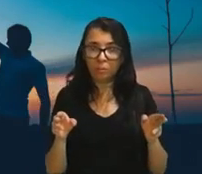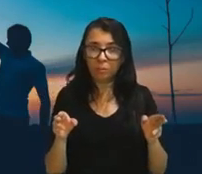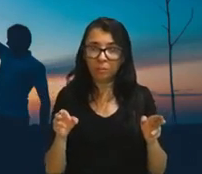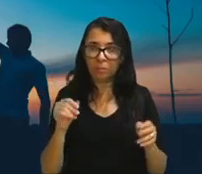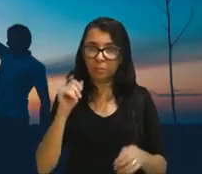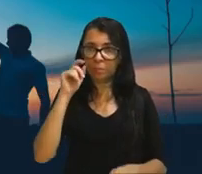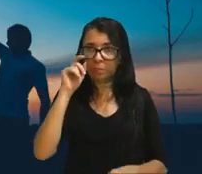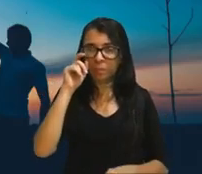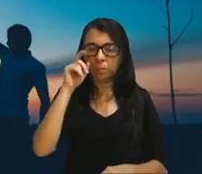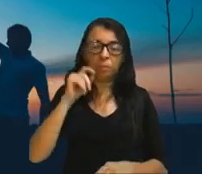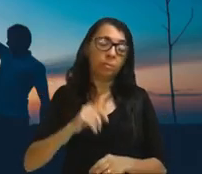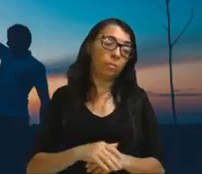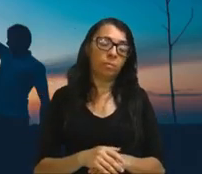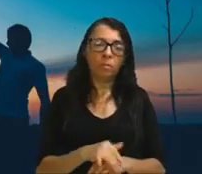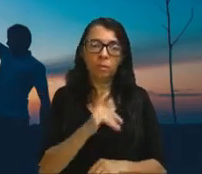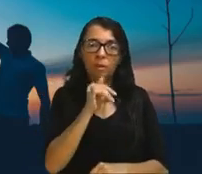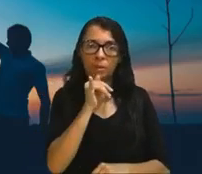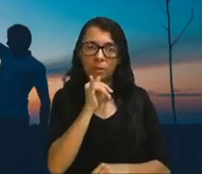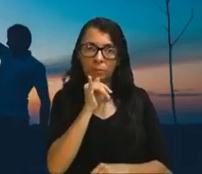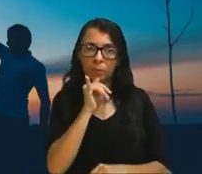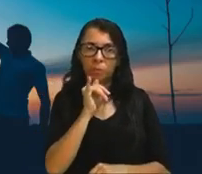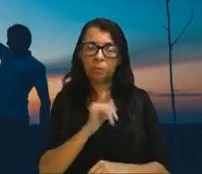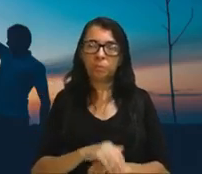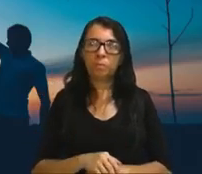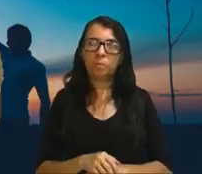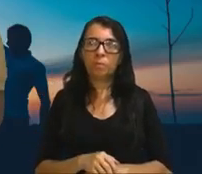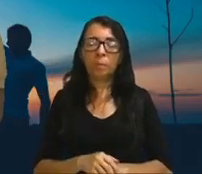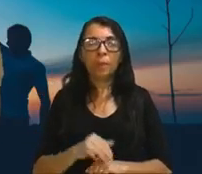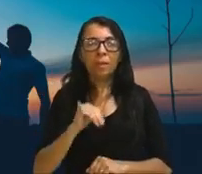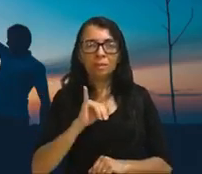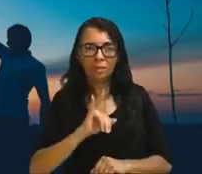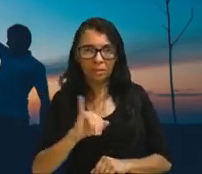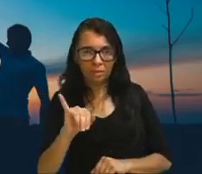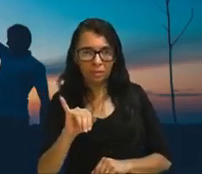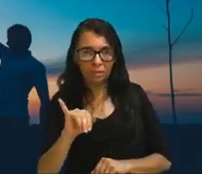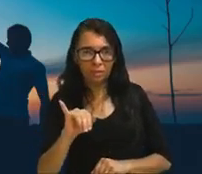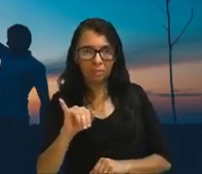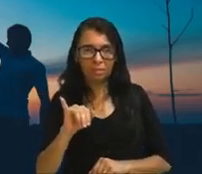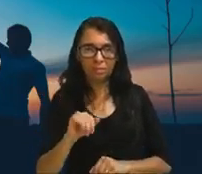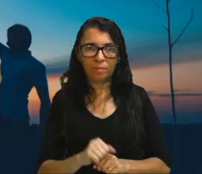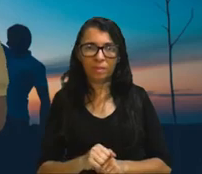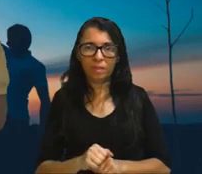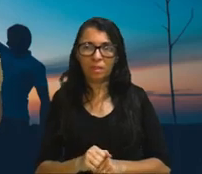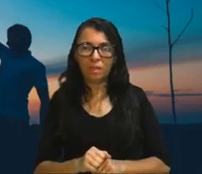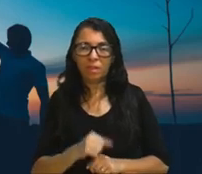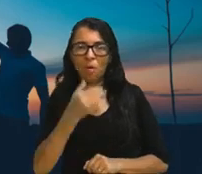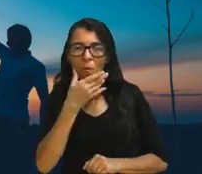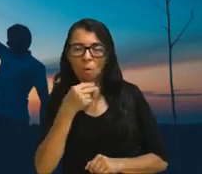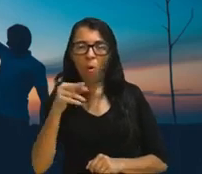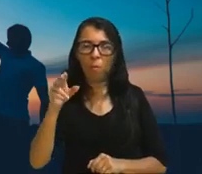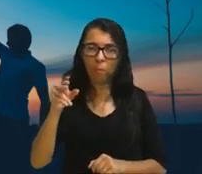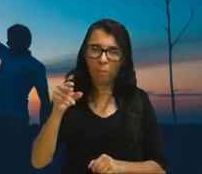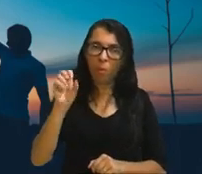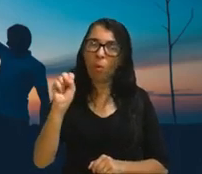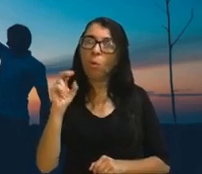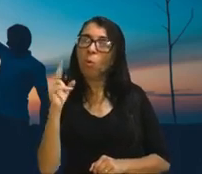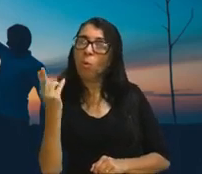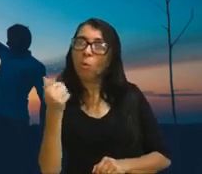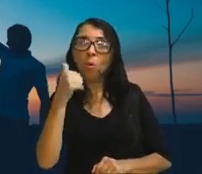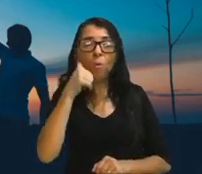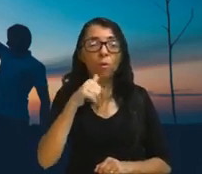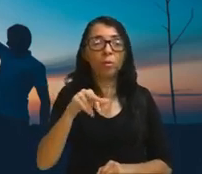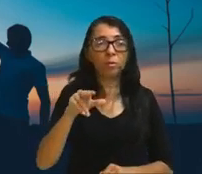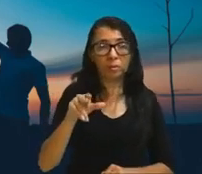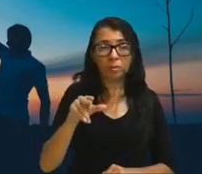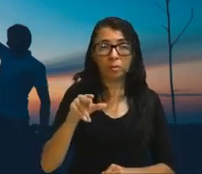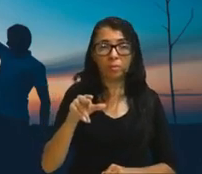venha se dilacerar. Porque cada um tem uma opinião, cada um tem uma forma de agir. Mesmo que